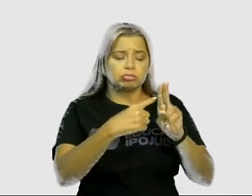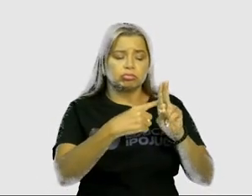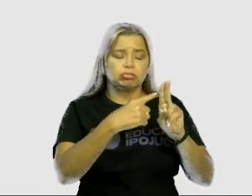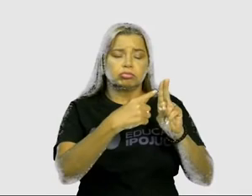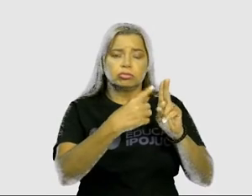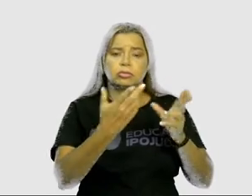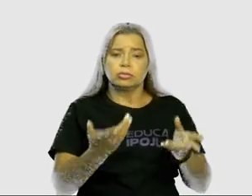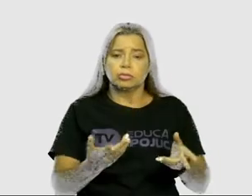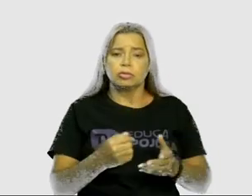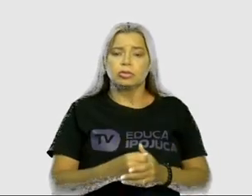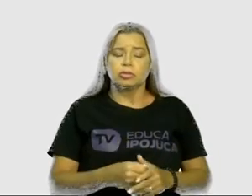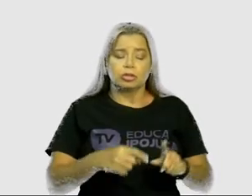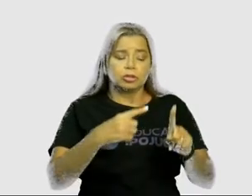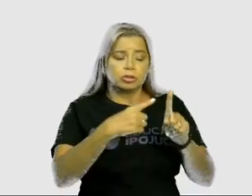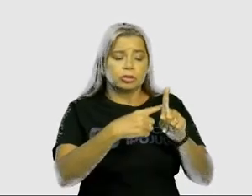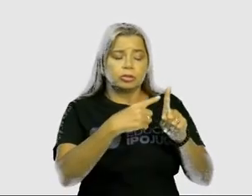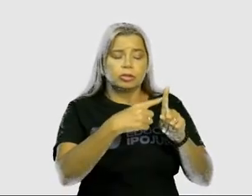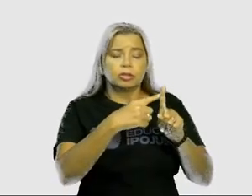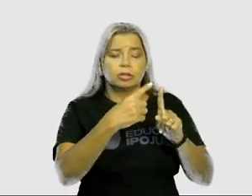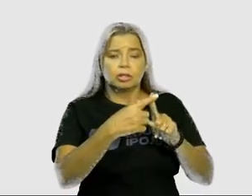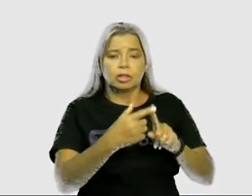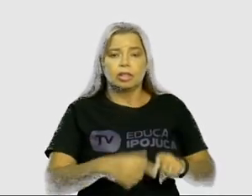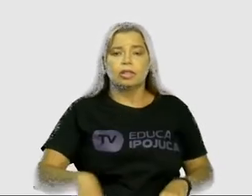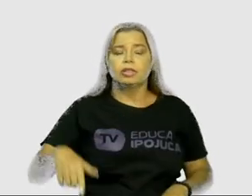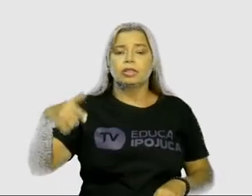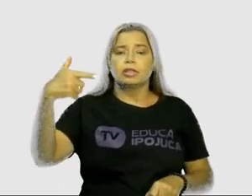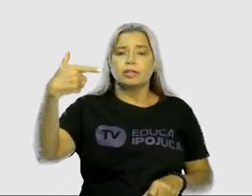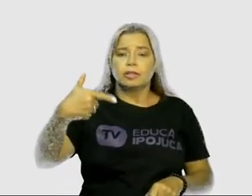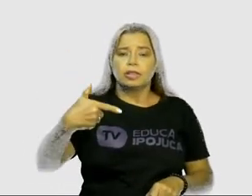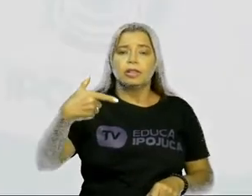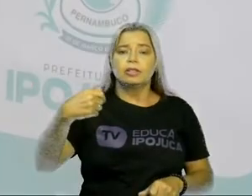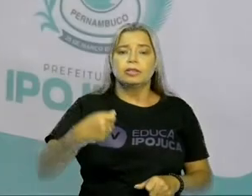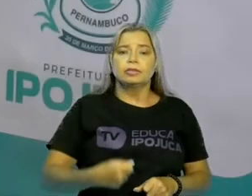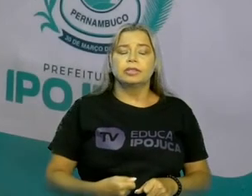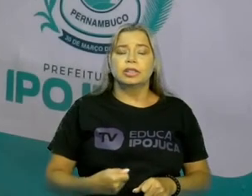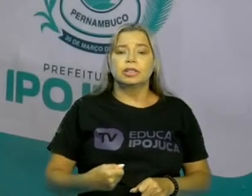a 20 mais 4, que é igual a 14.